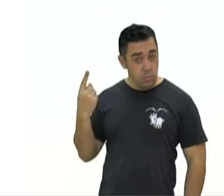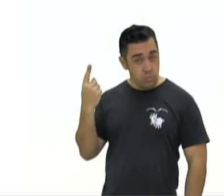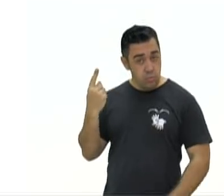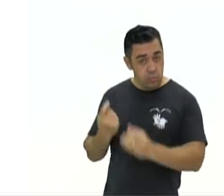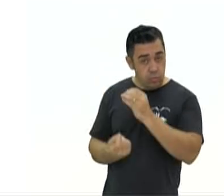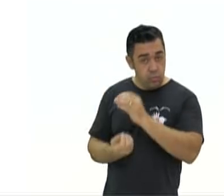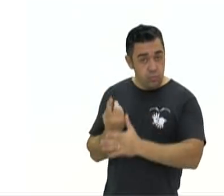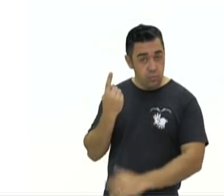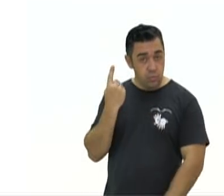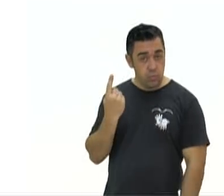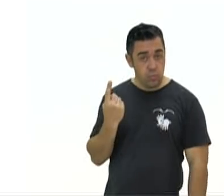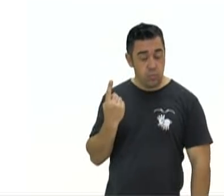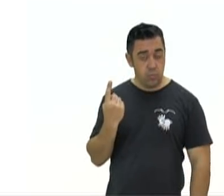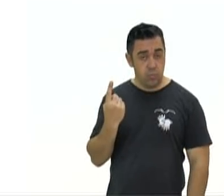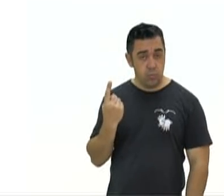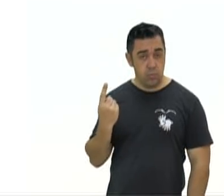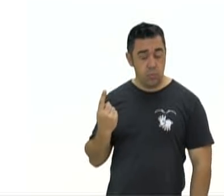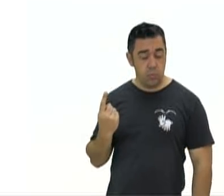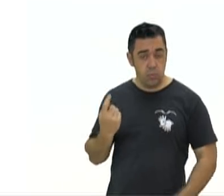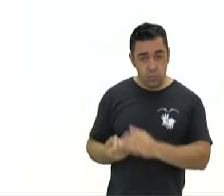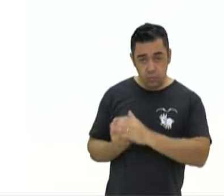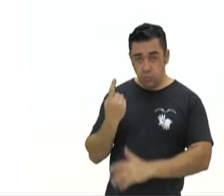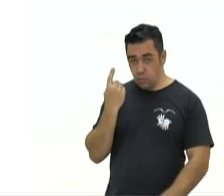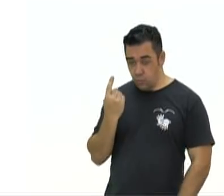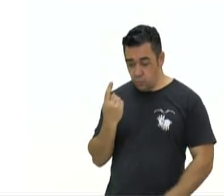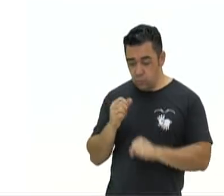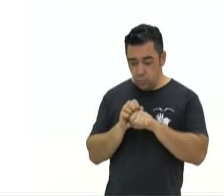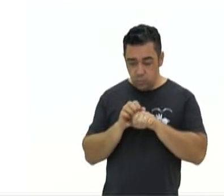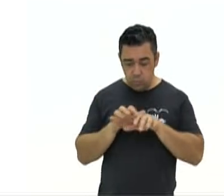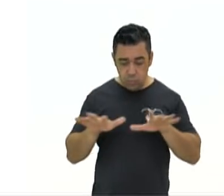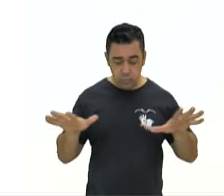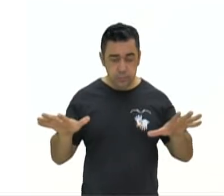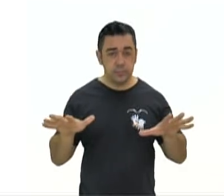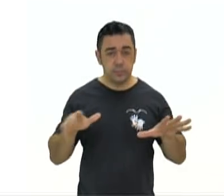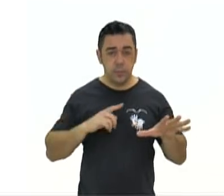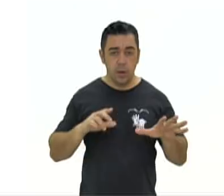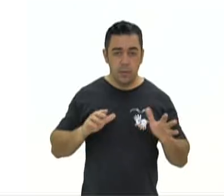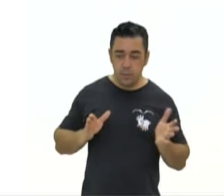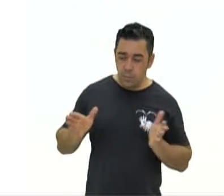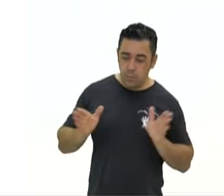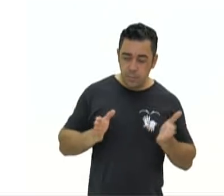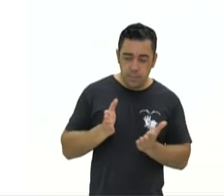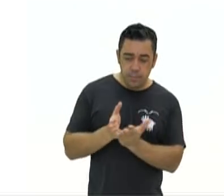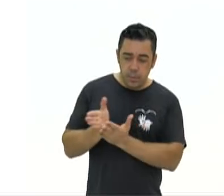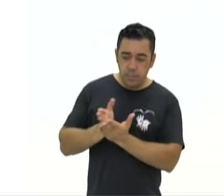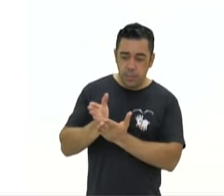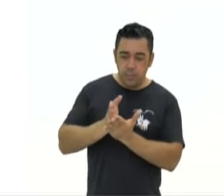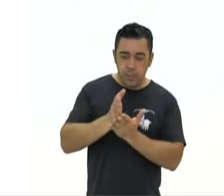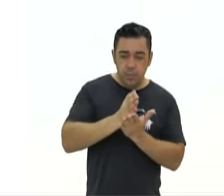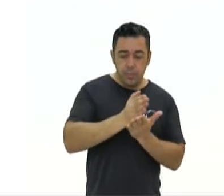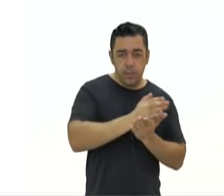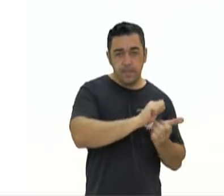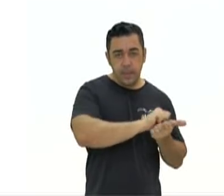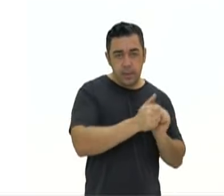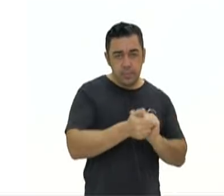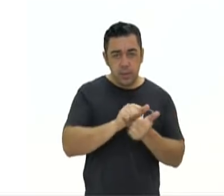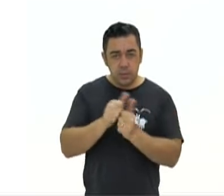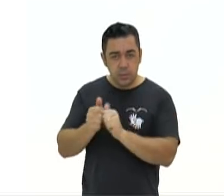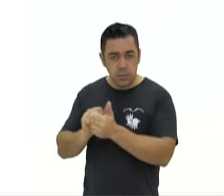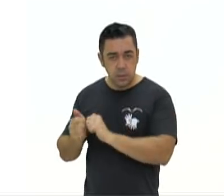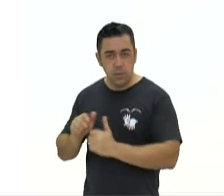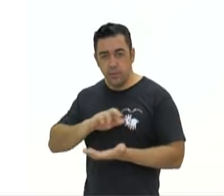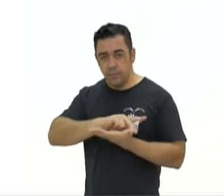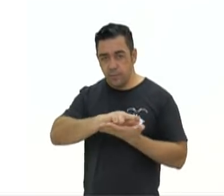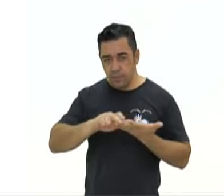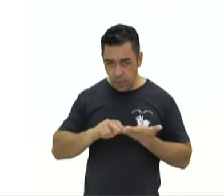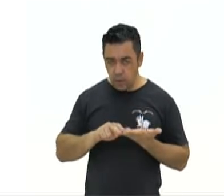surgiu na Terra uma única vez, um ancestral aqui. A partir desse ancestral, teve a irradiação adaptativa, surgiram várias espécies.